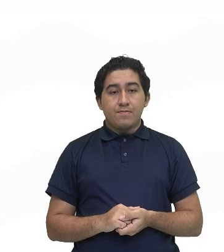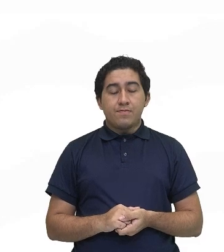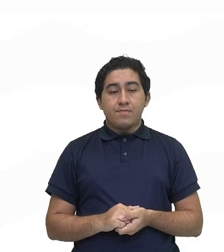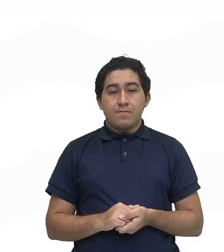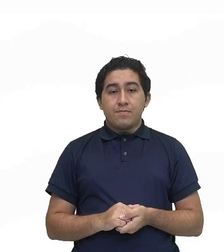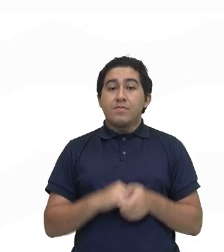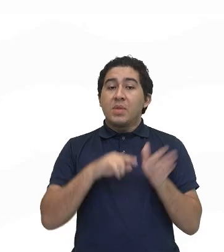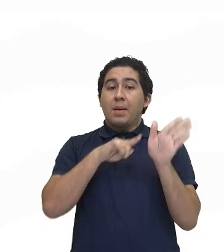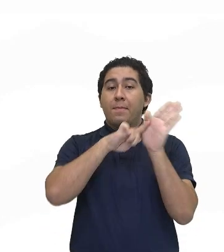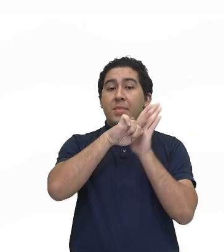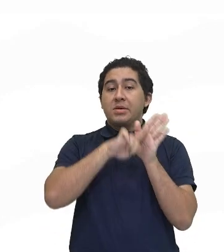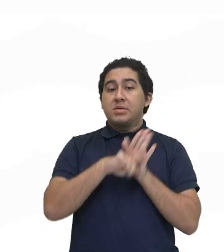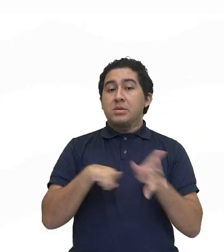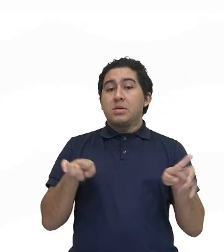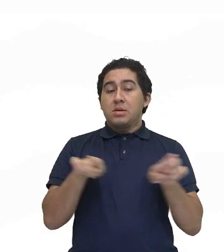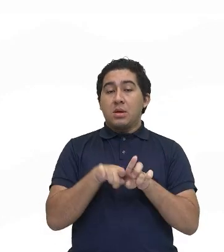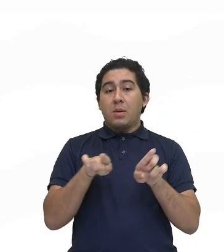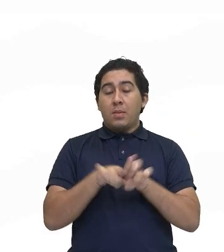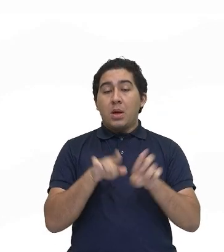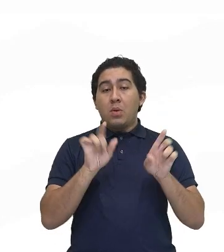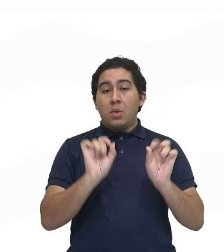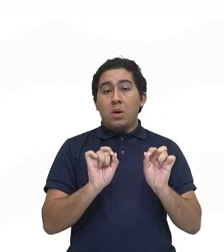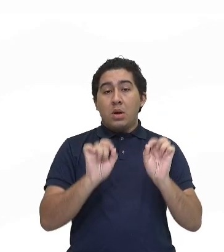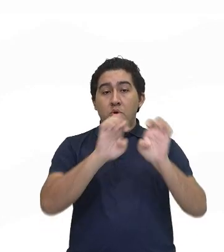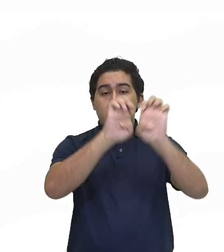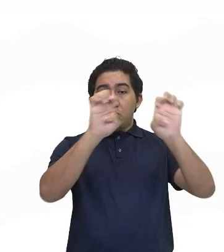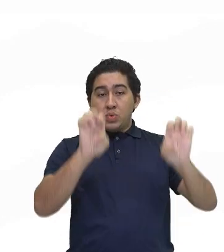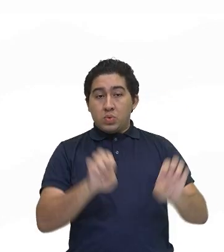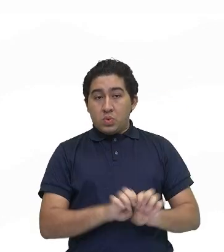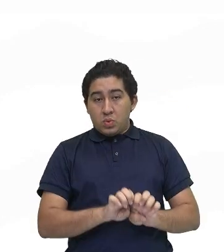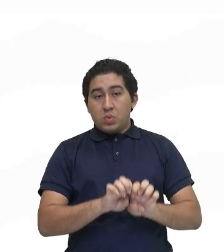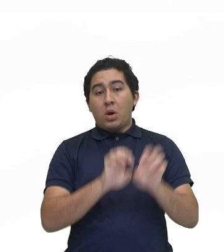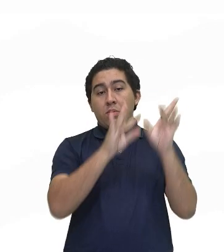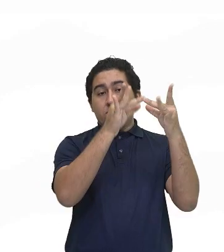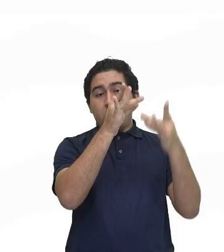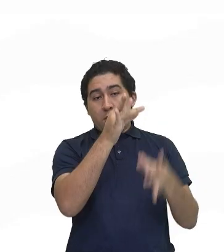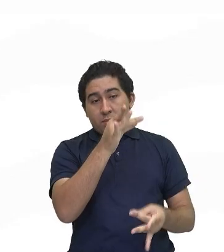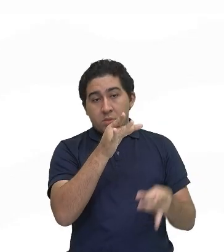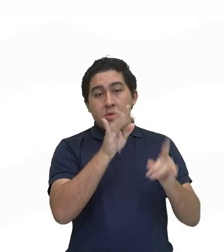Investiga composição, a estrutura,